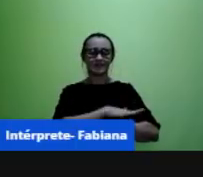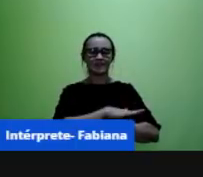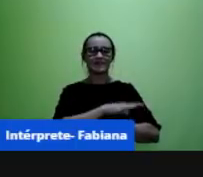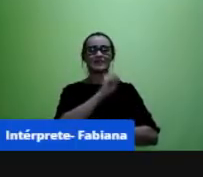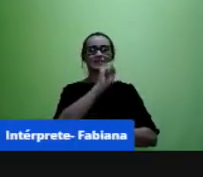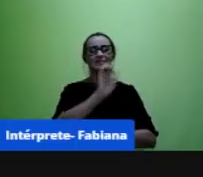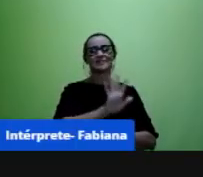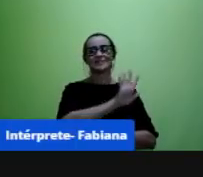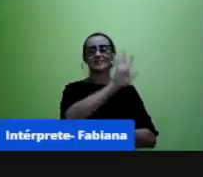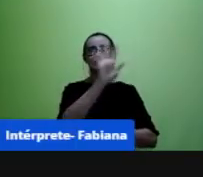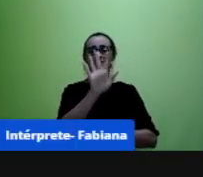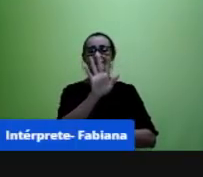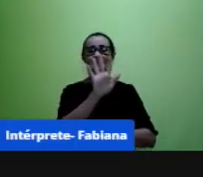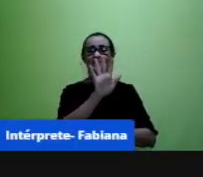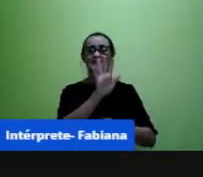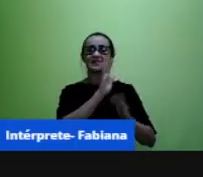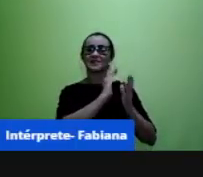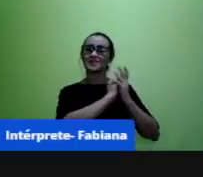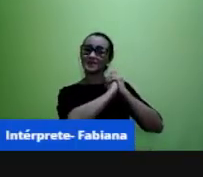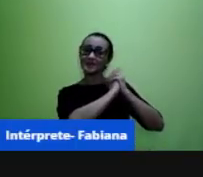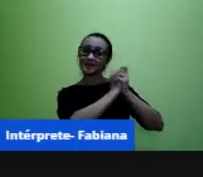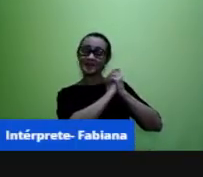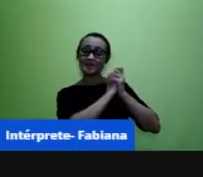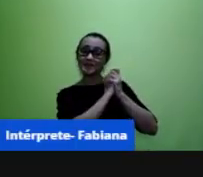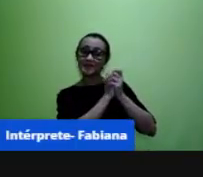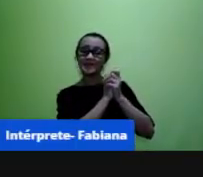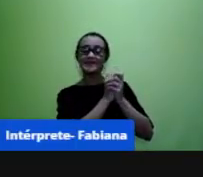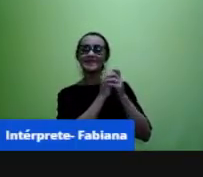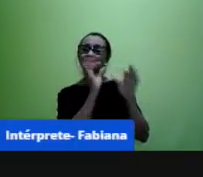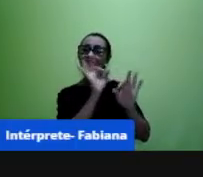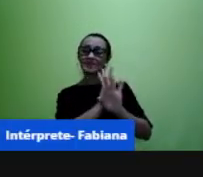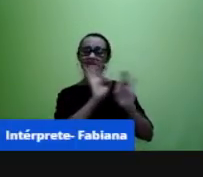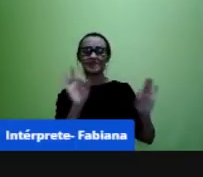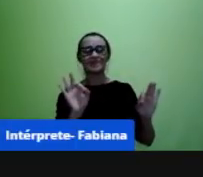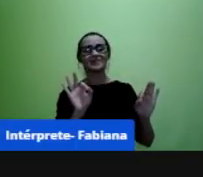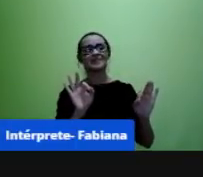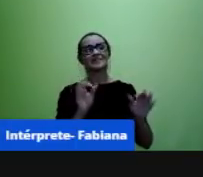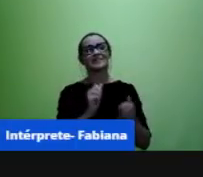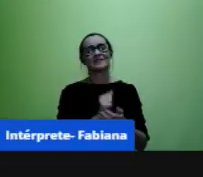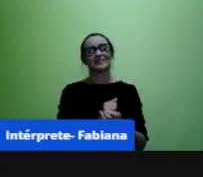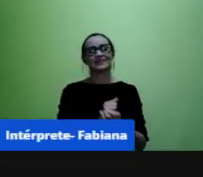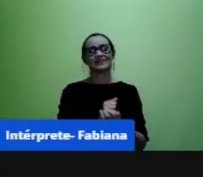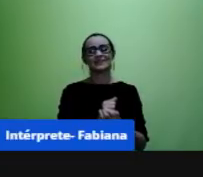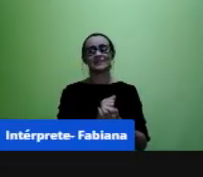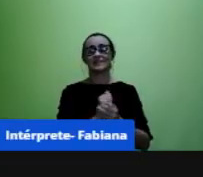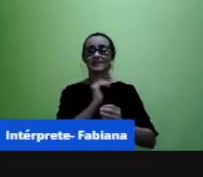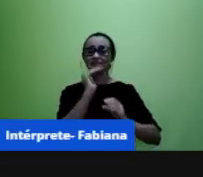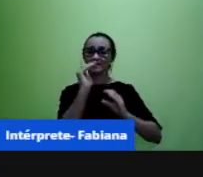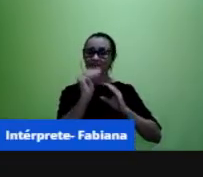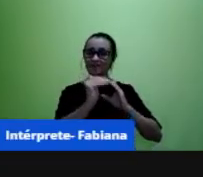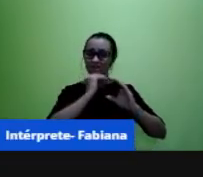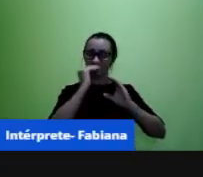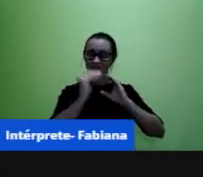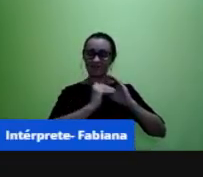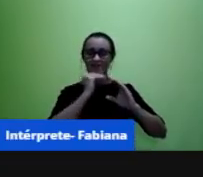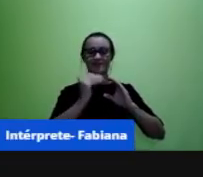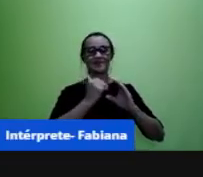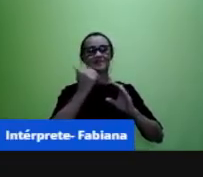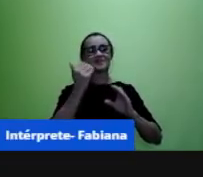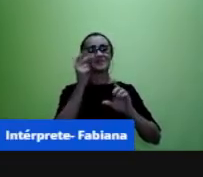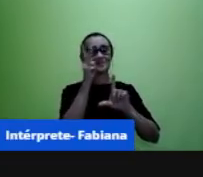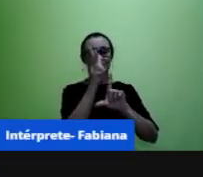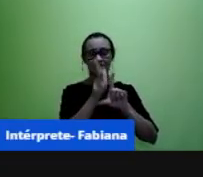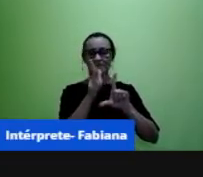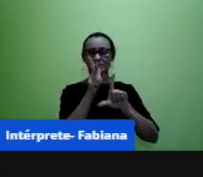de parabéns, arrasou, porque daí, conforme eles vão mandando os vídeos, eu vou colocando as figurinhas, né? E